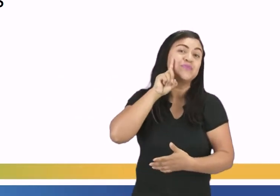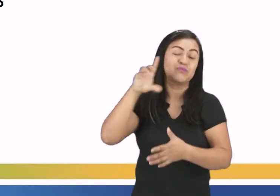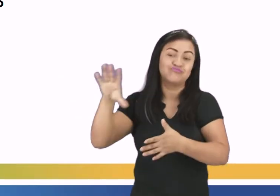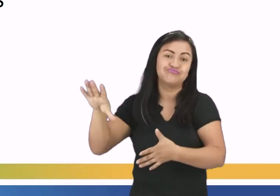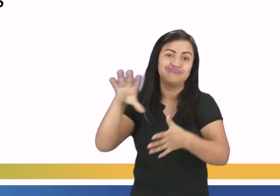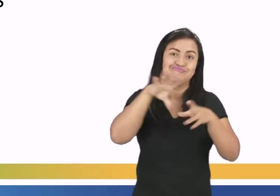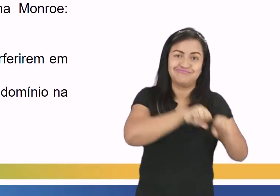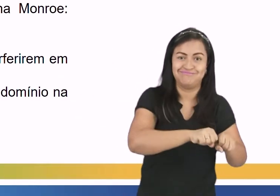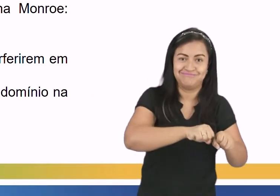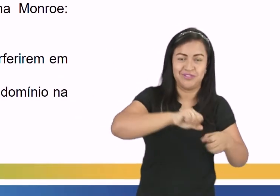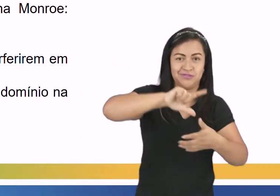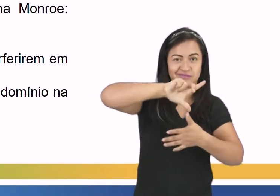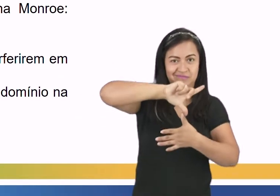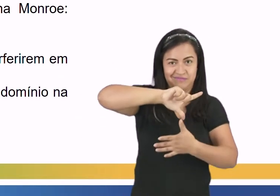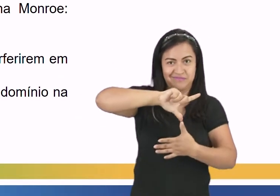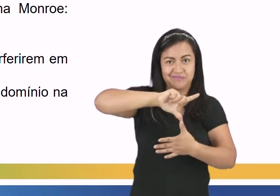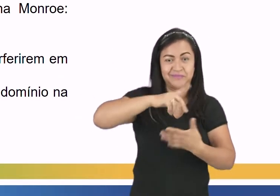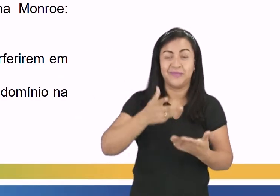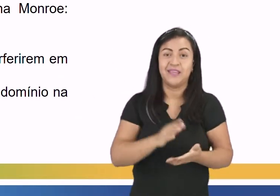médio.